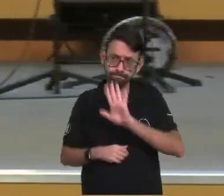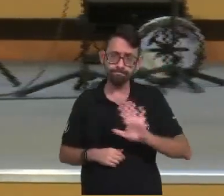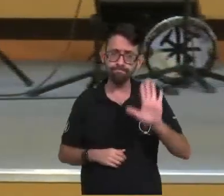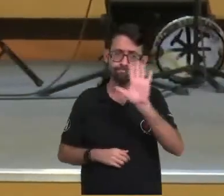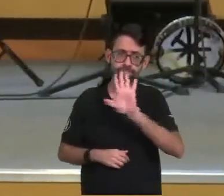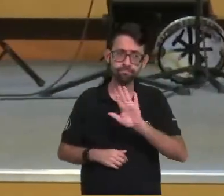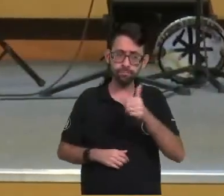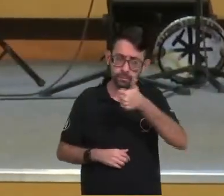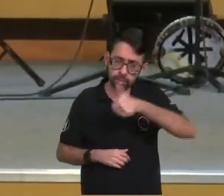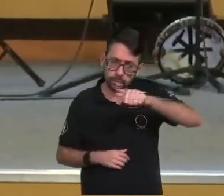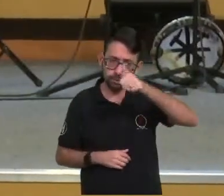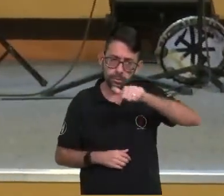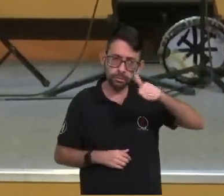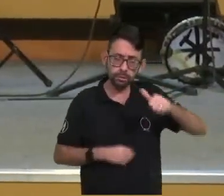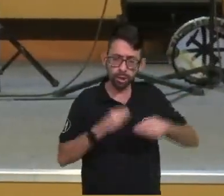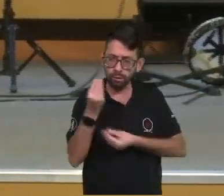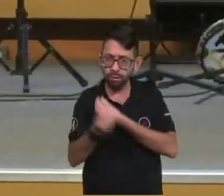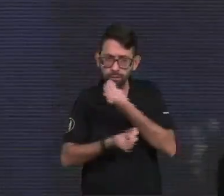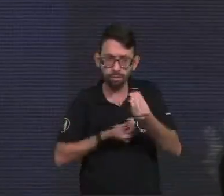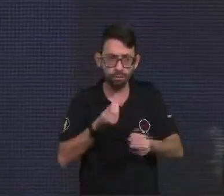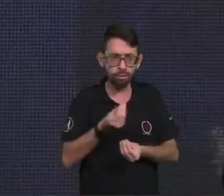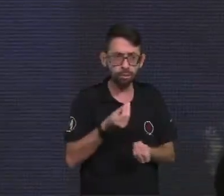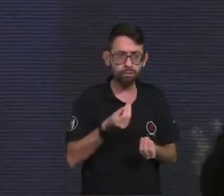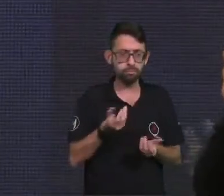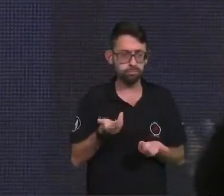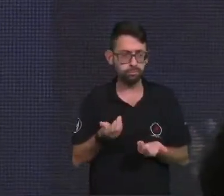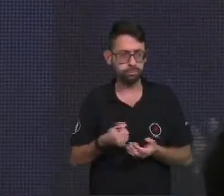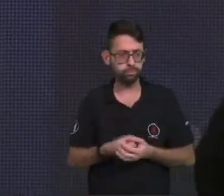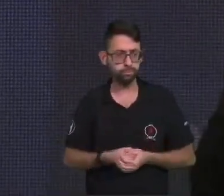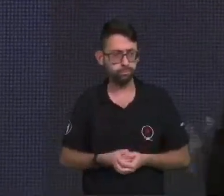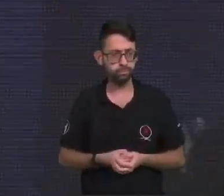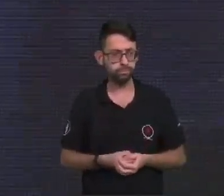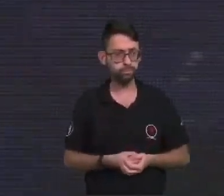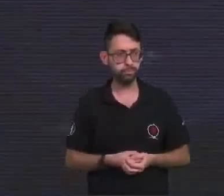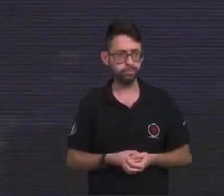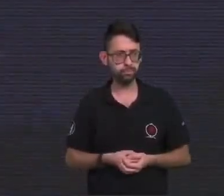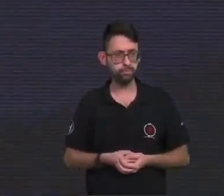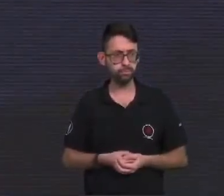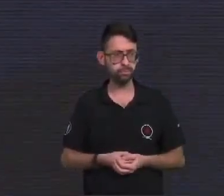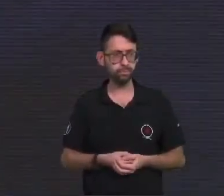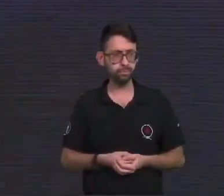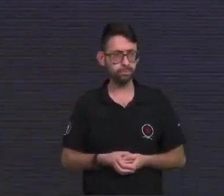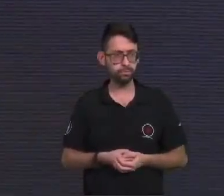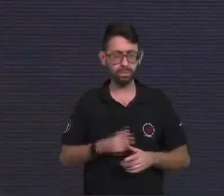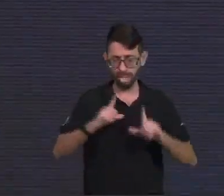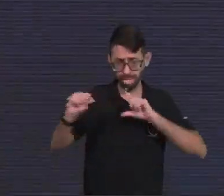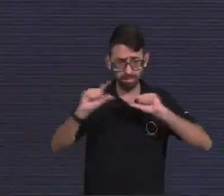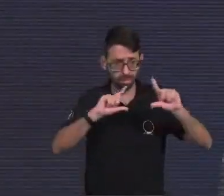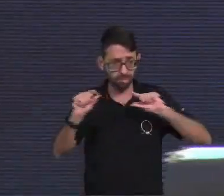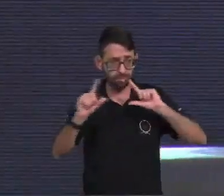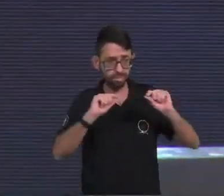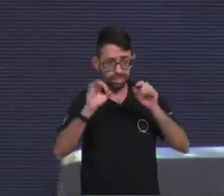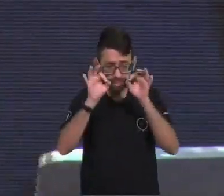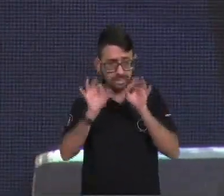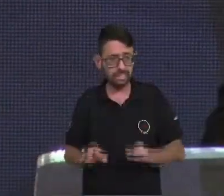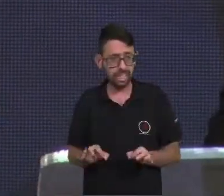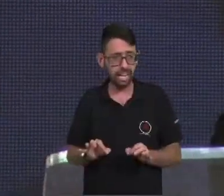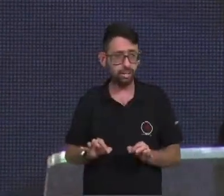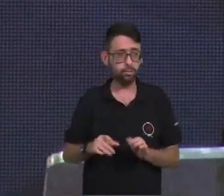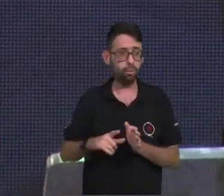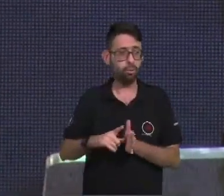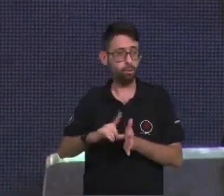o que o levou para a situação que ele não quer estar. Antes de buscar sair de forma